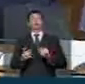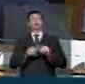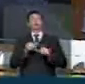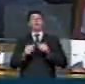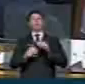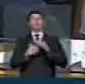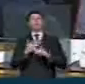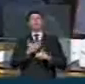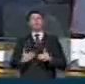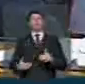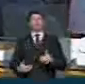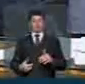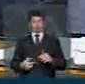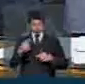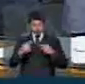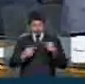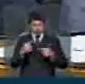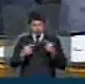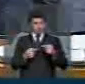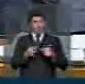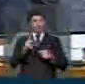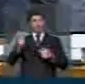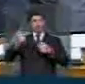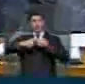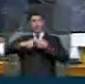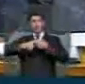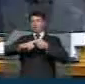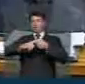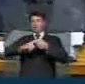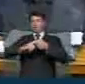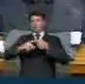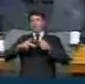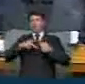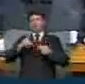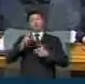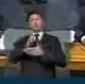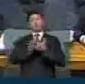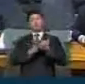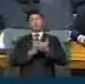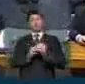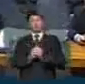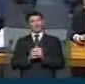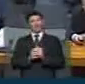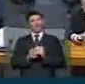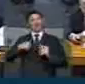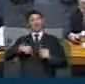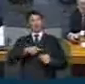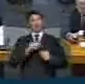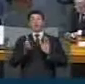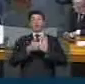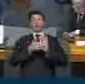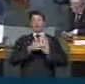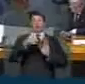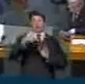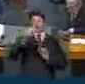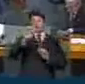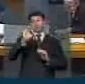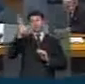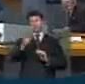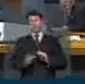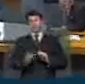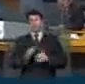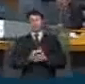discutido não concessão, partilha. E nós propusemos